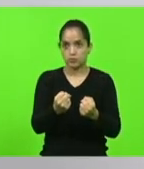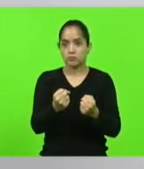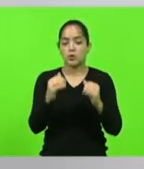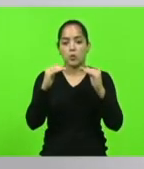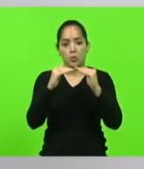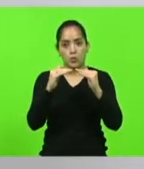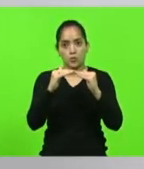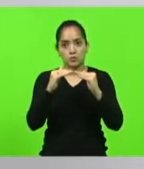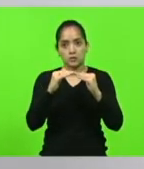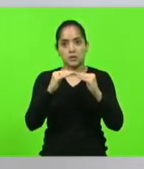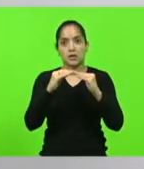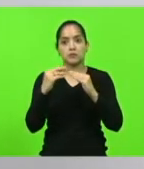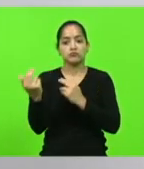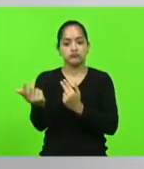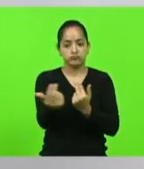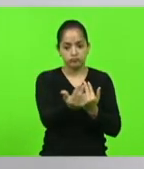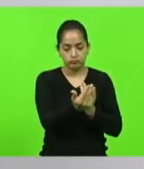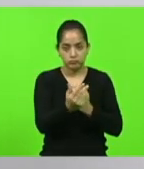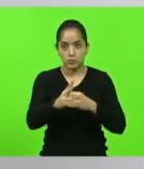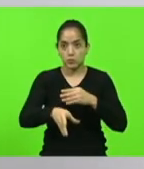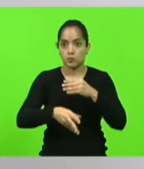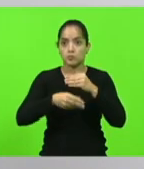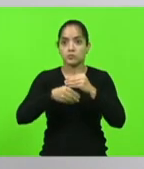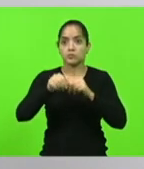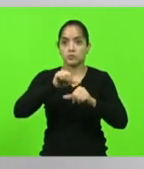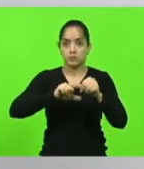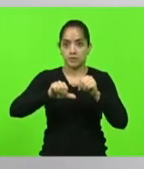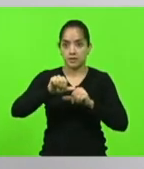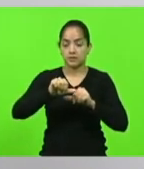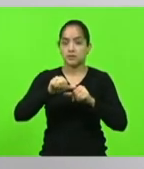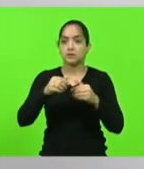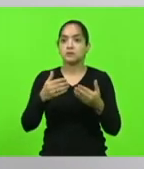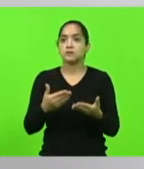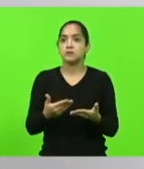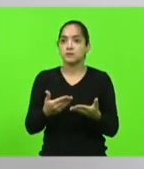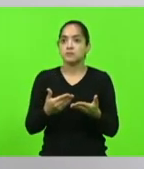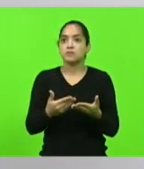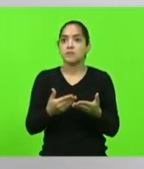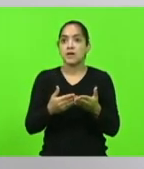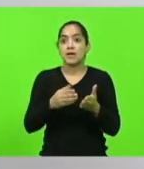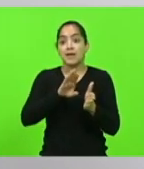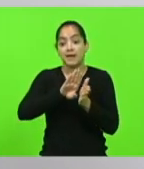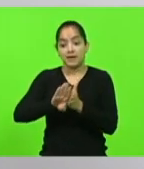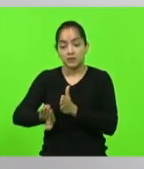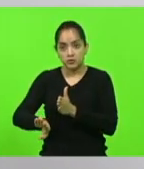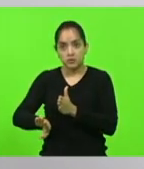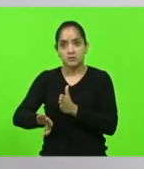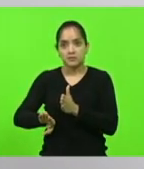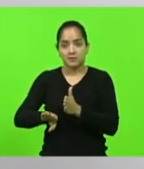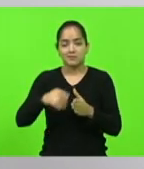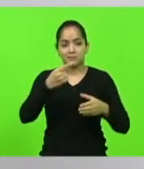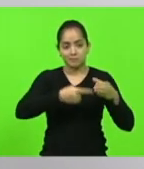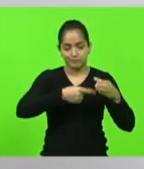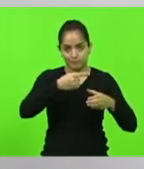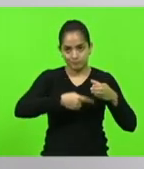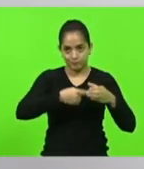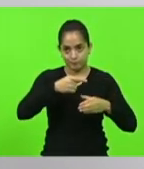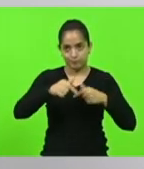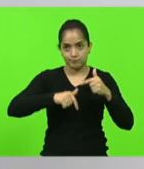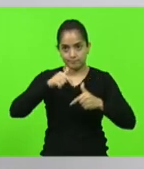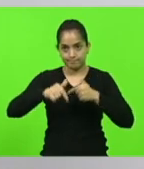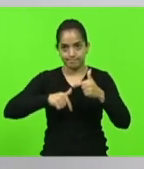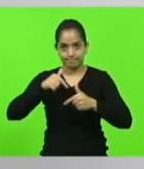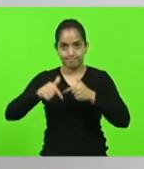ccj com emenda substitutiva Global rejeitado na comissão de trabalho administração e serviço